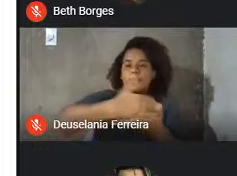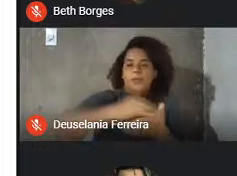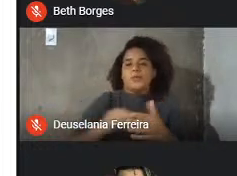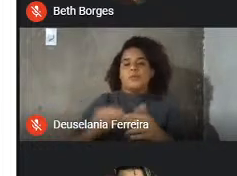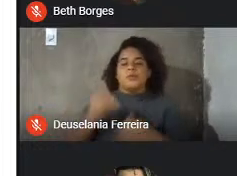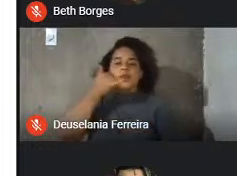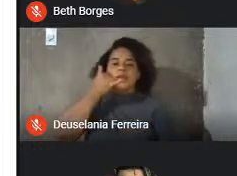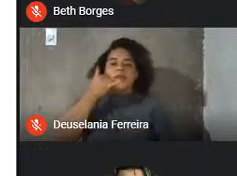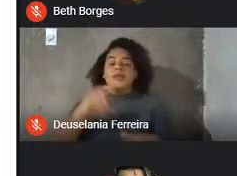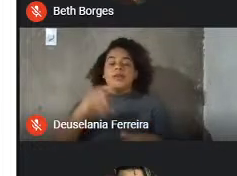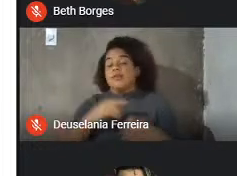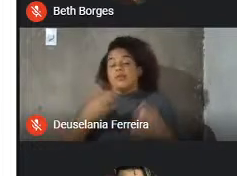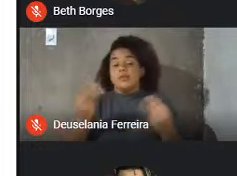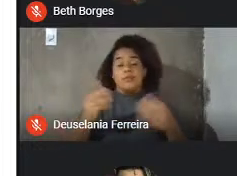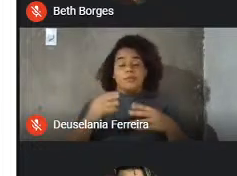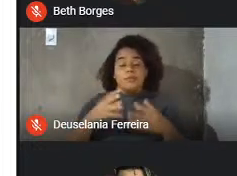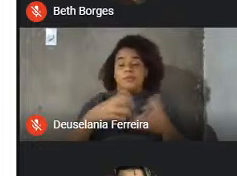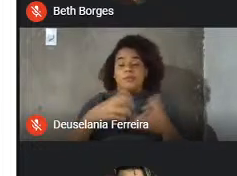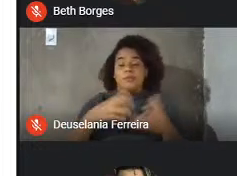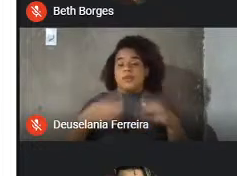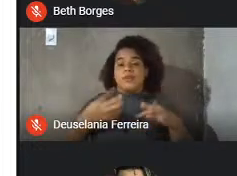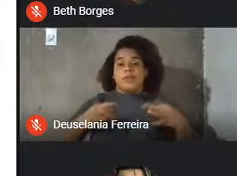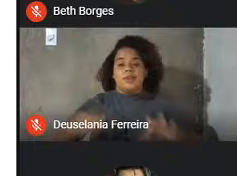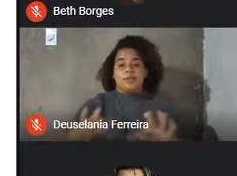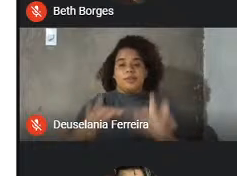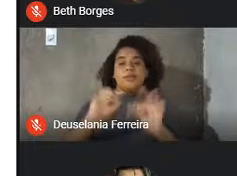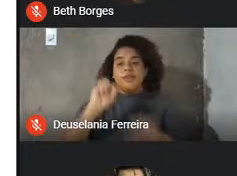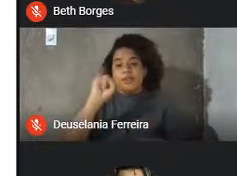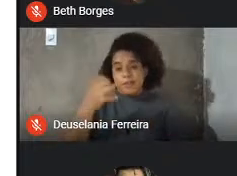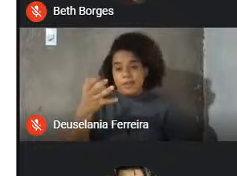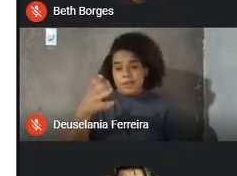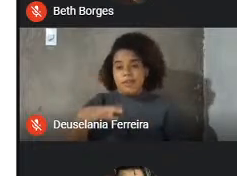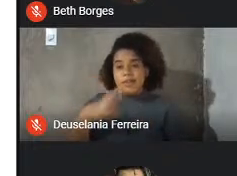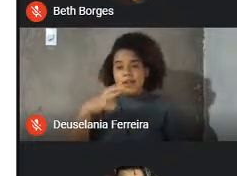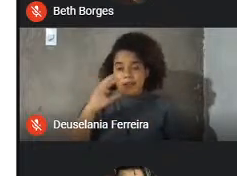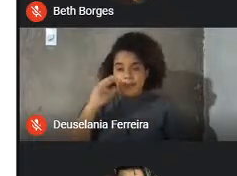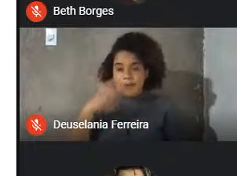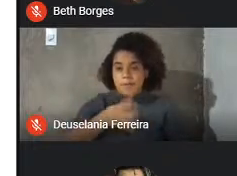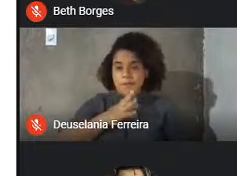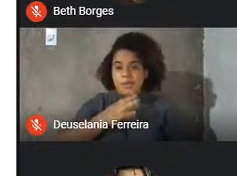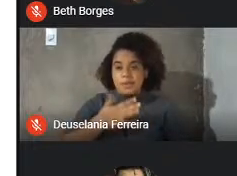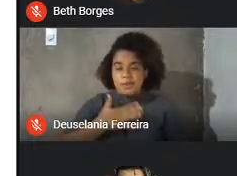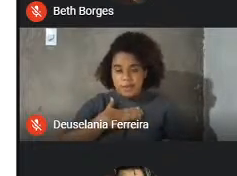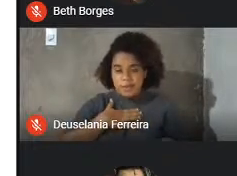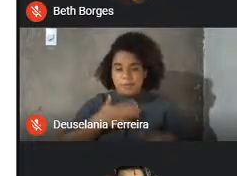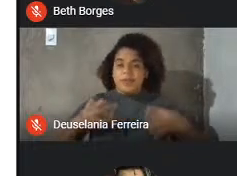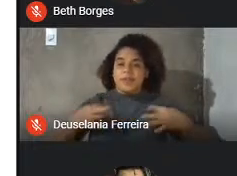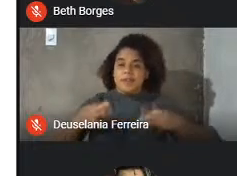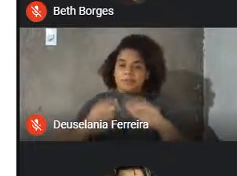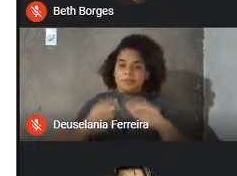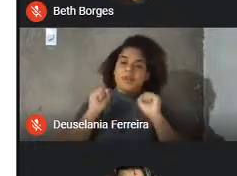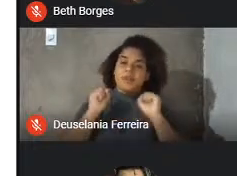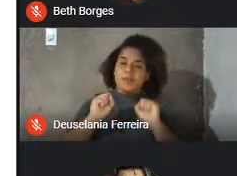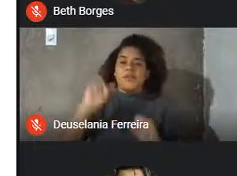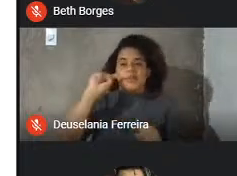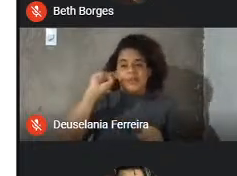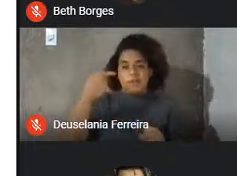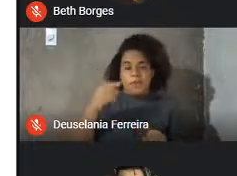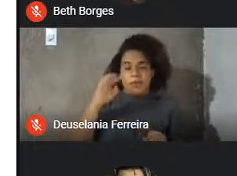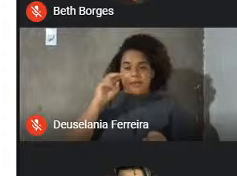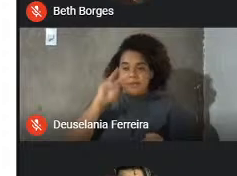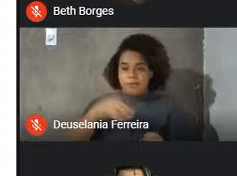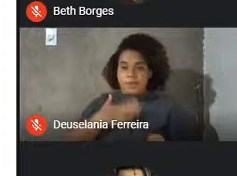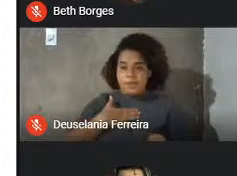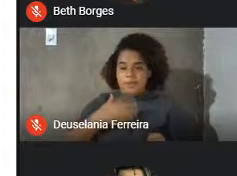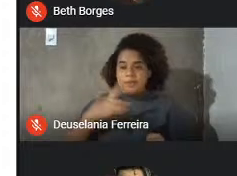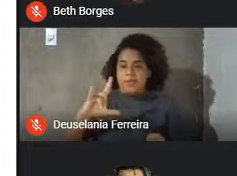muito aparelhagem, pessoal. Se vocês quiserem conhecer minha aparelhagem, depois entra no meu Instagram, vocês vão ver lá a quantidade de aparelho. Depois eu identifiquei aqui no